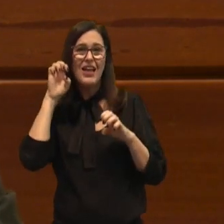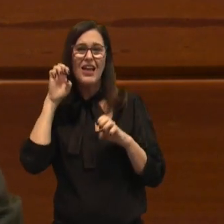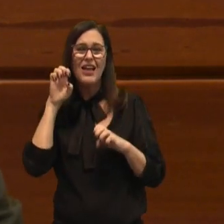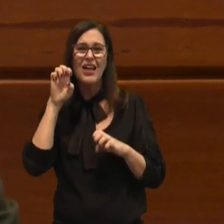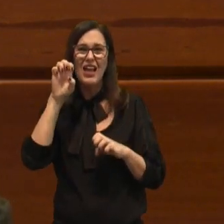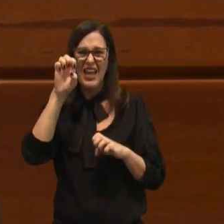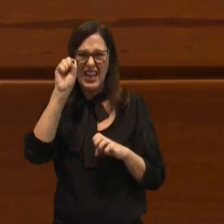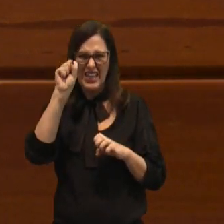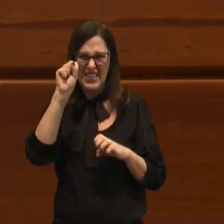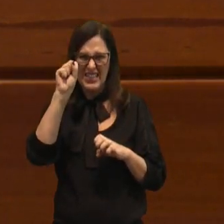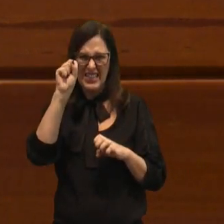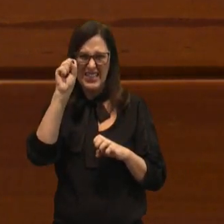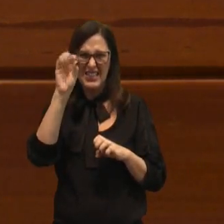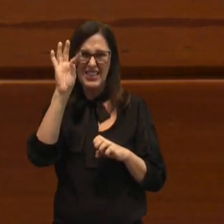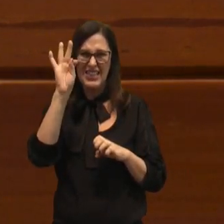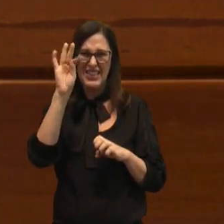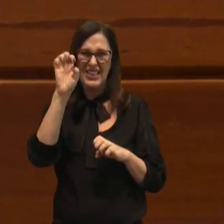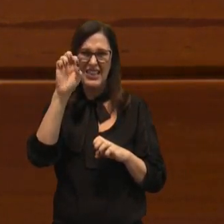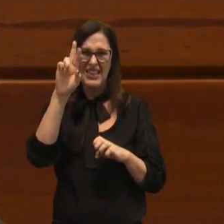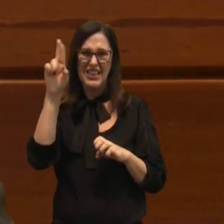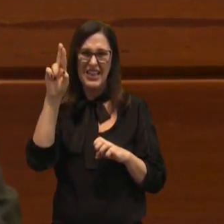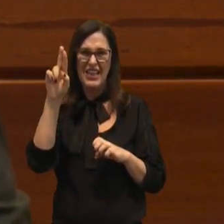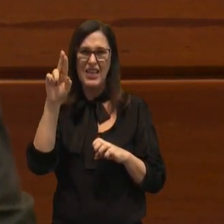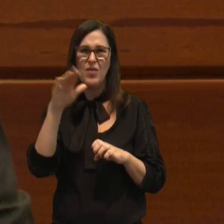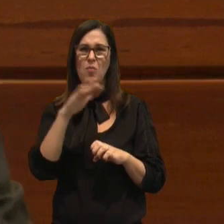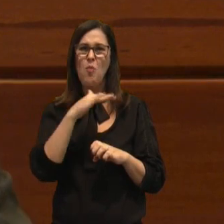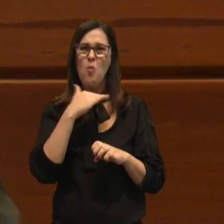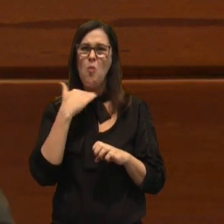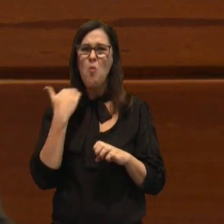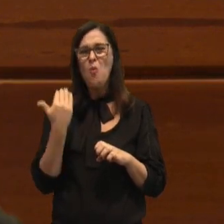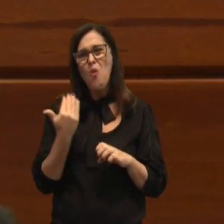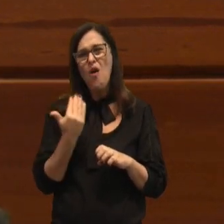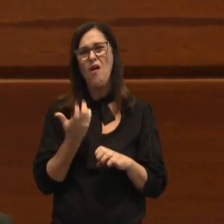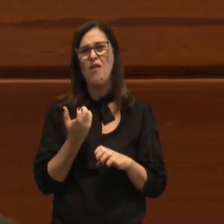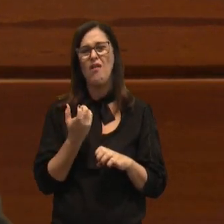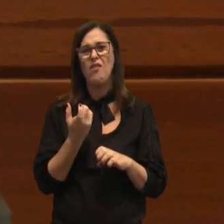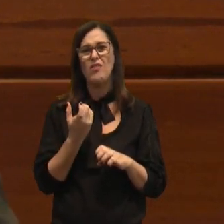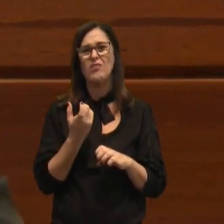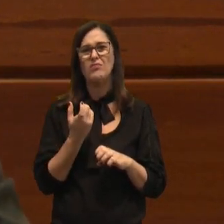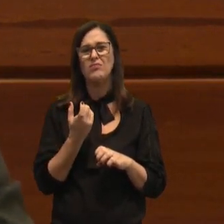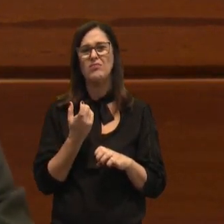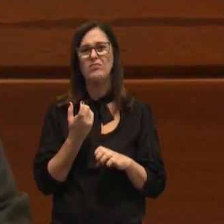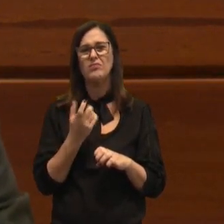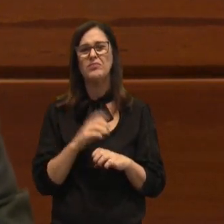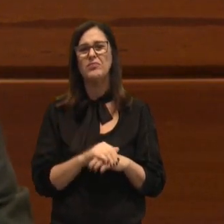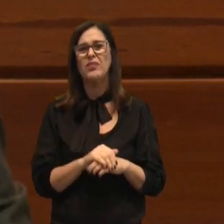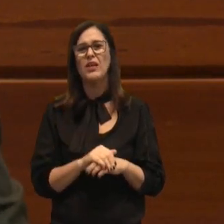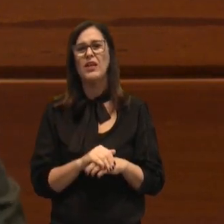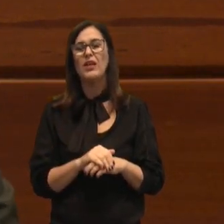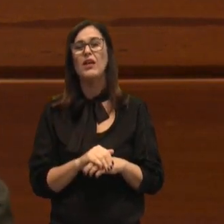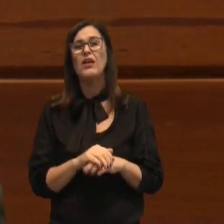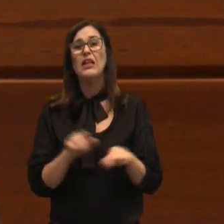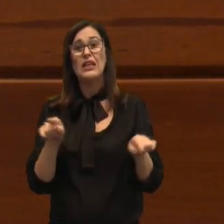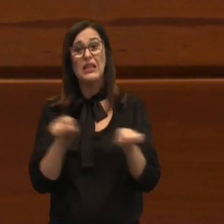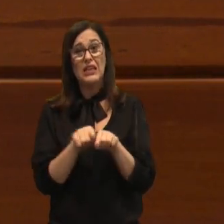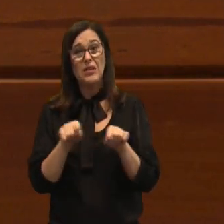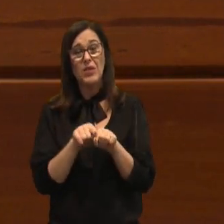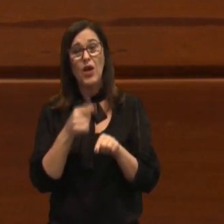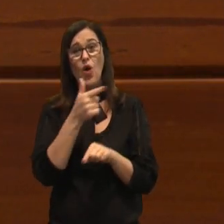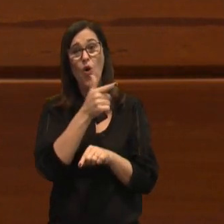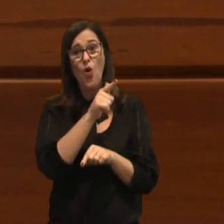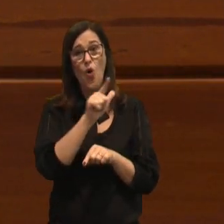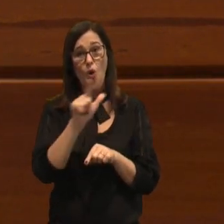mamãe partiu para a eternidade neste final de semana. A Lúcia Clara e o Osmar Leite, membros da nossa igreja,